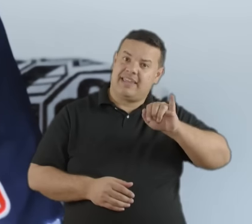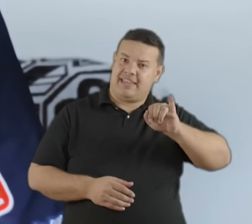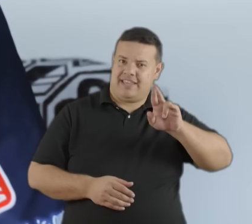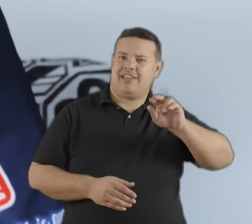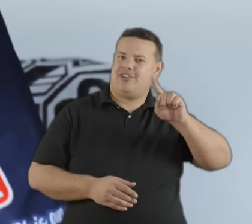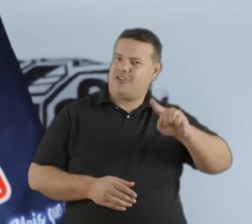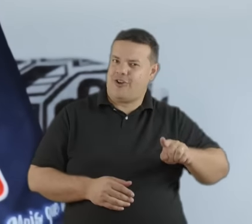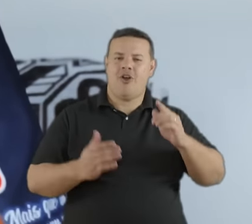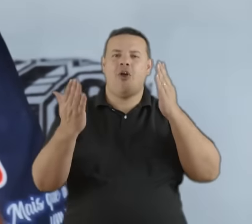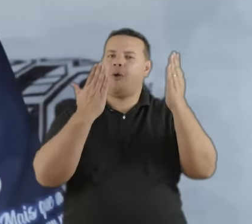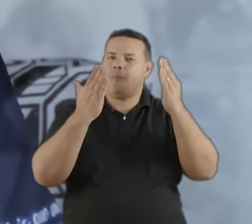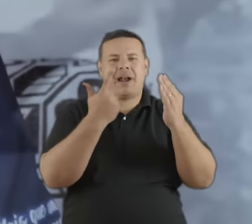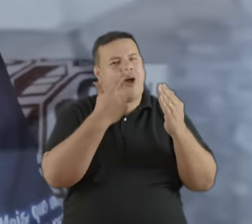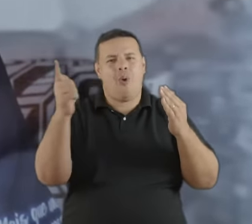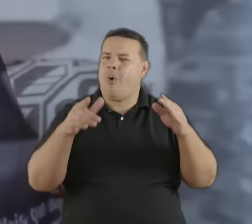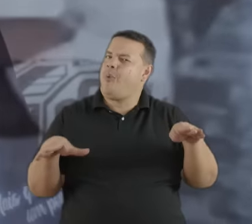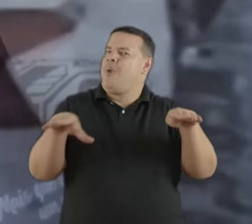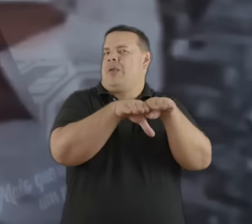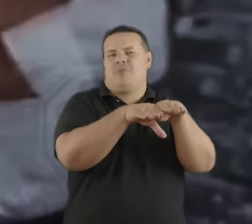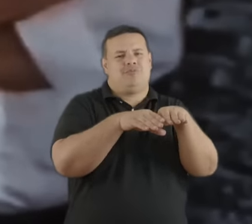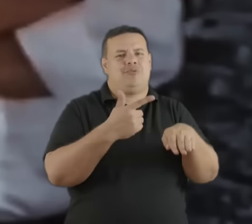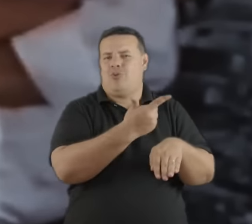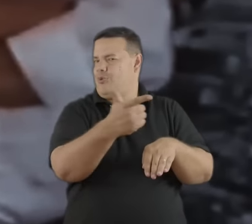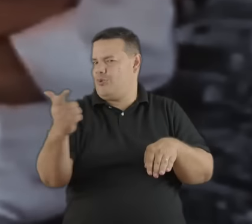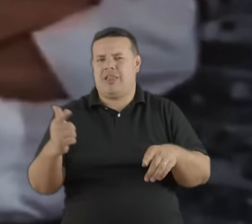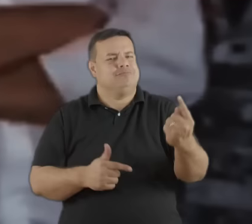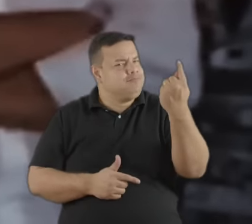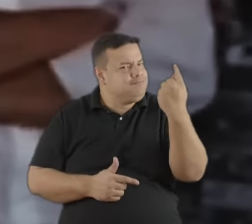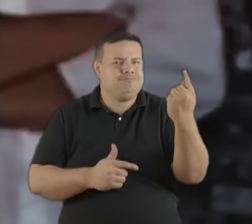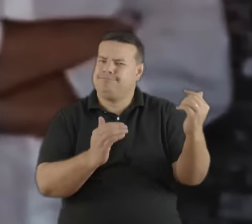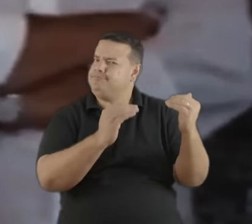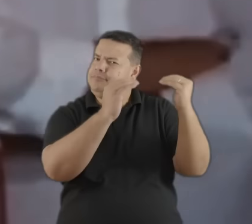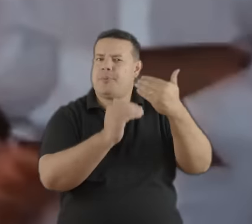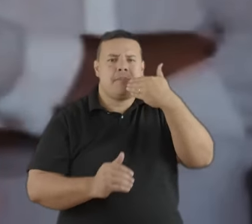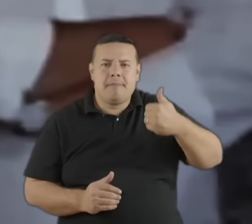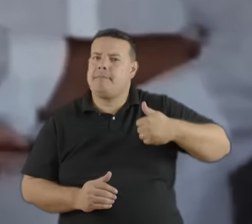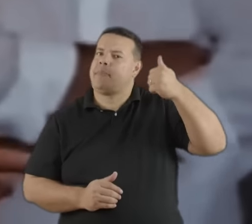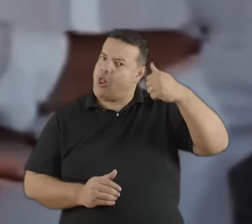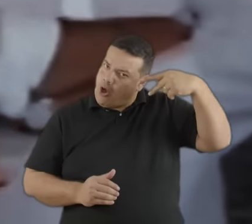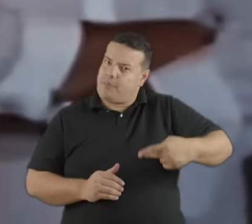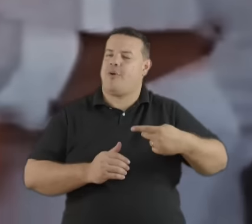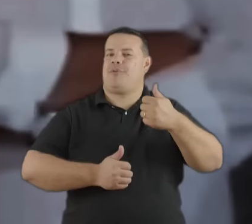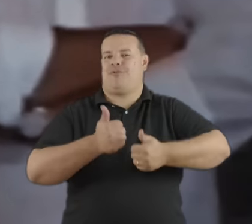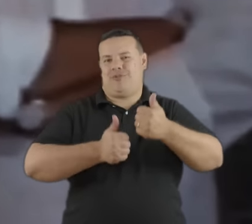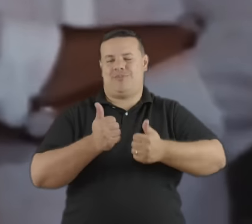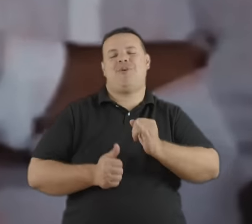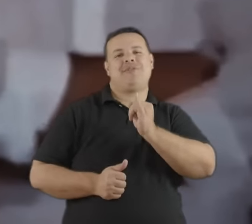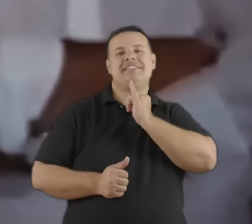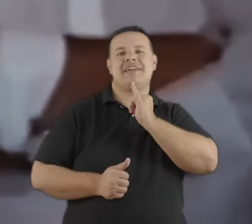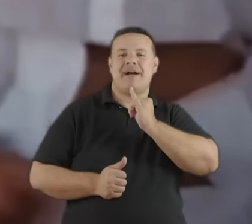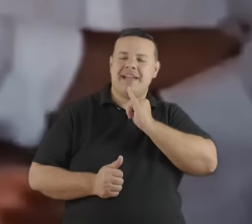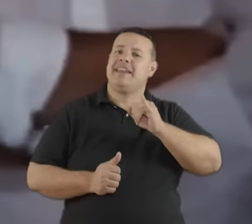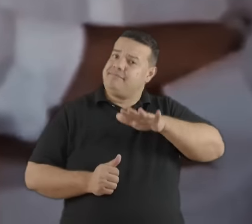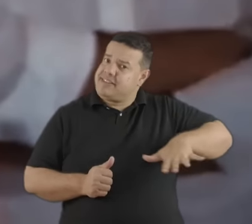comparar uma pessoa, ninguém, mas ninguém, igual a Queiroz pro futebol do Itabaiana e pro